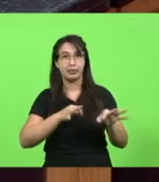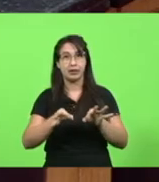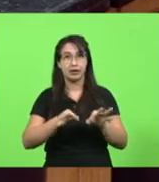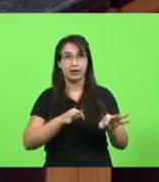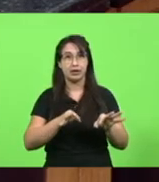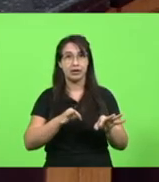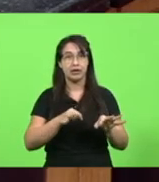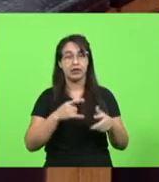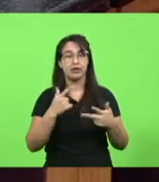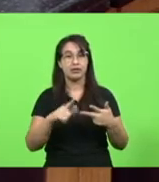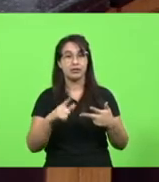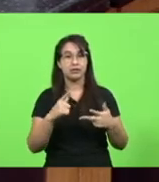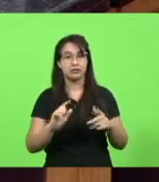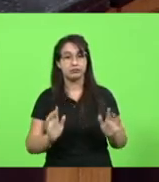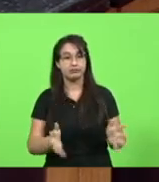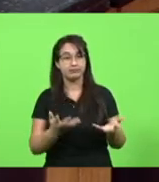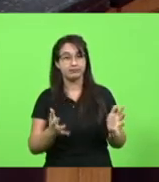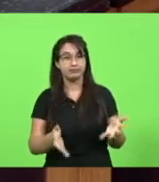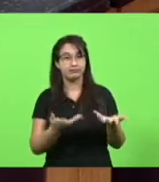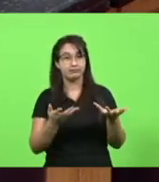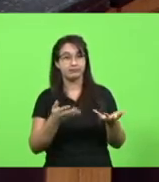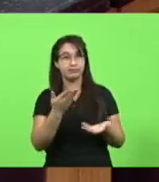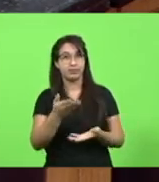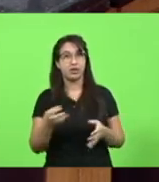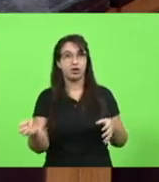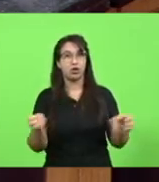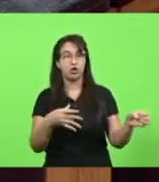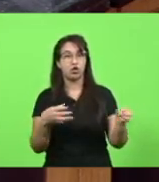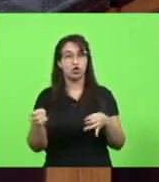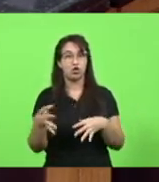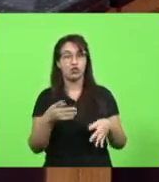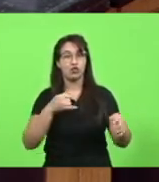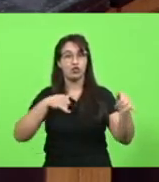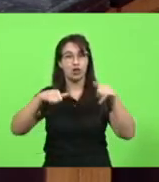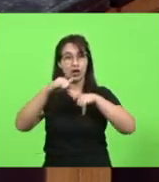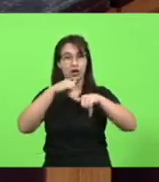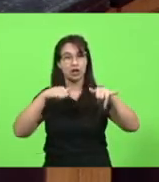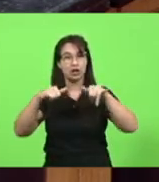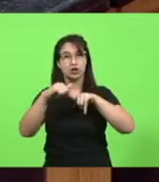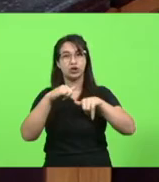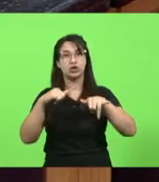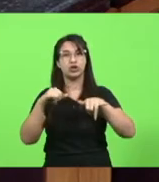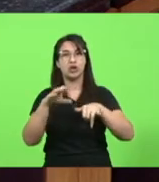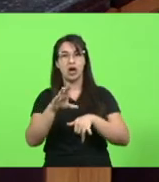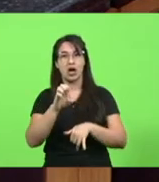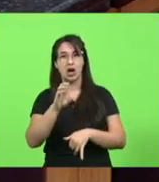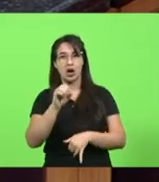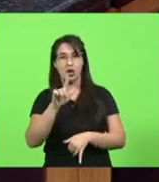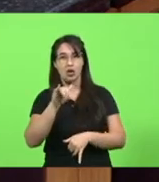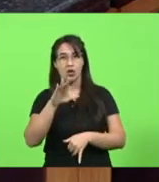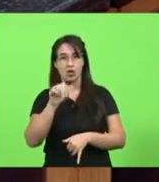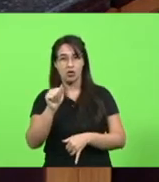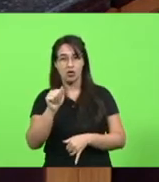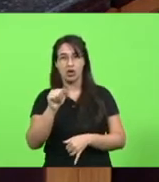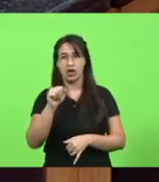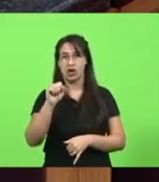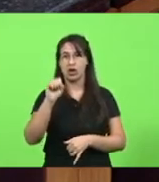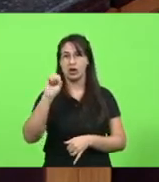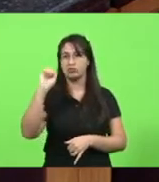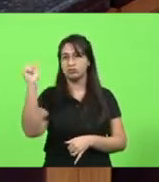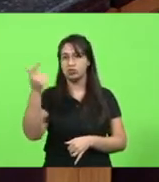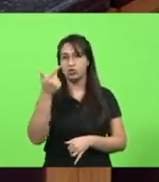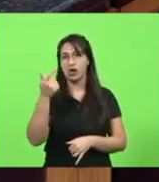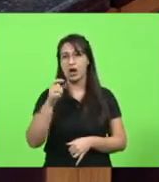que incentive a indústria de novas fontes de energia, seja energia eólica, solar, biomassa, enfim, tantas